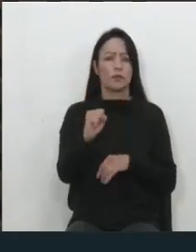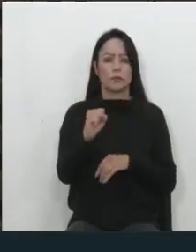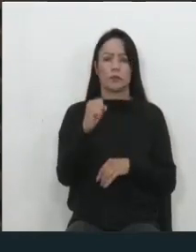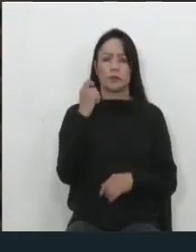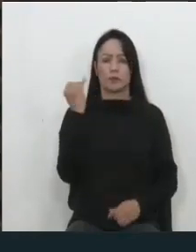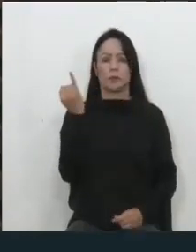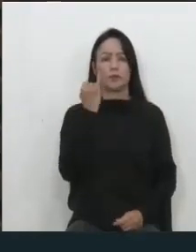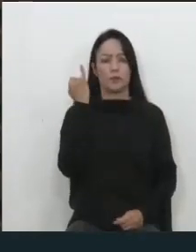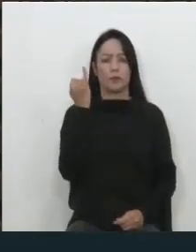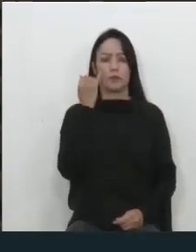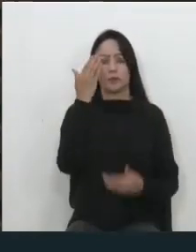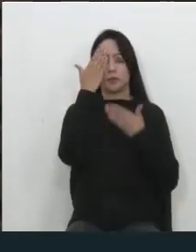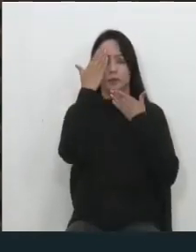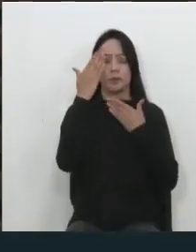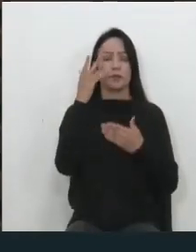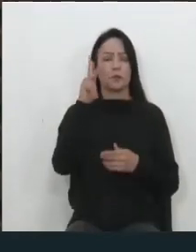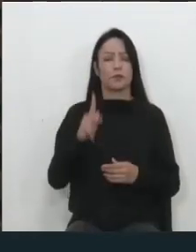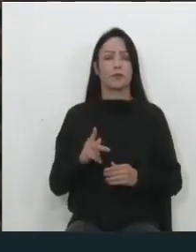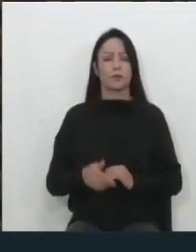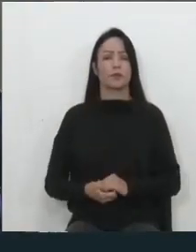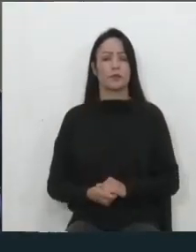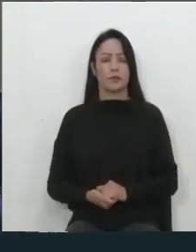importante. Muito obrigada, senhor presidente.